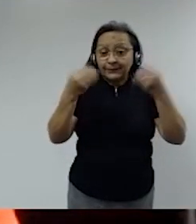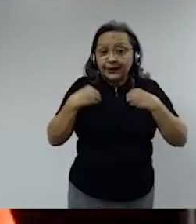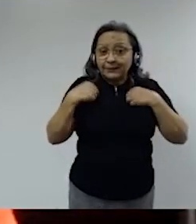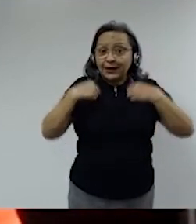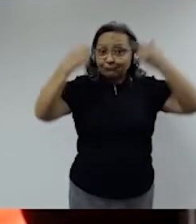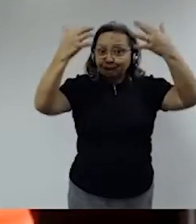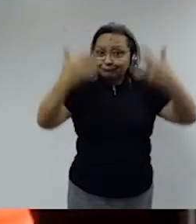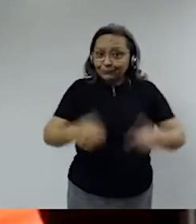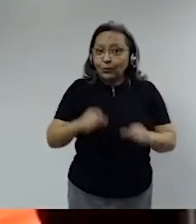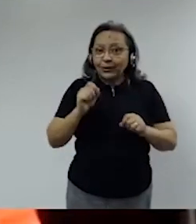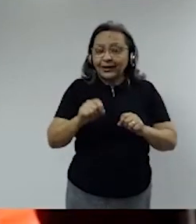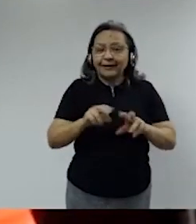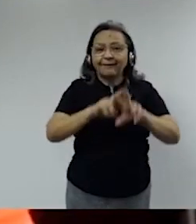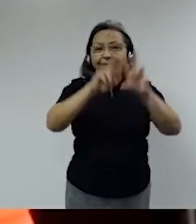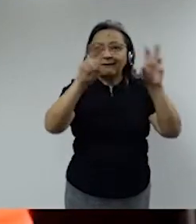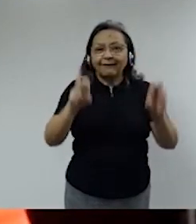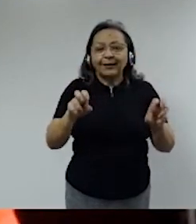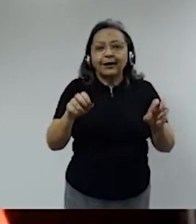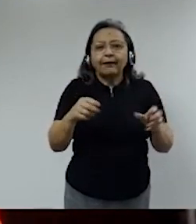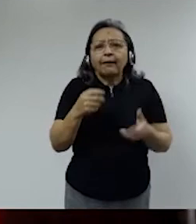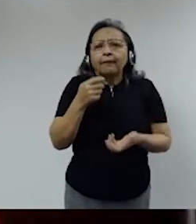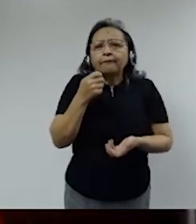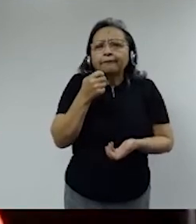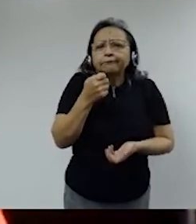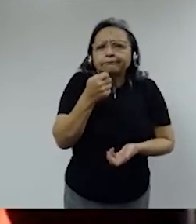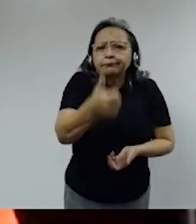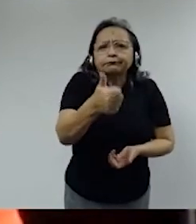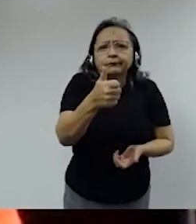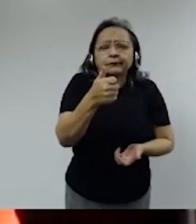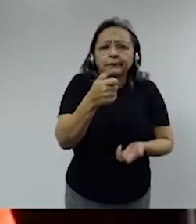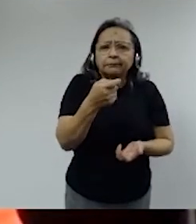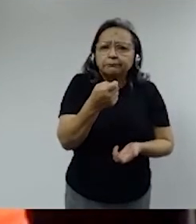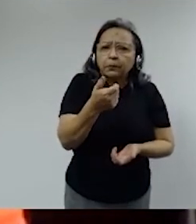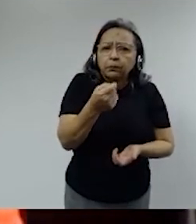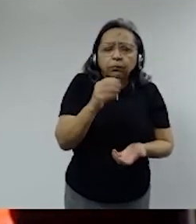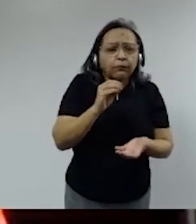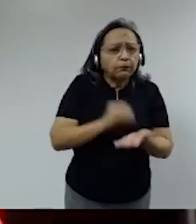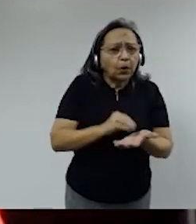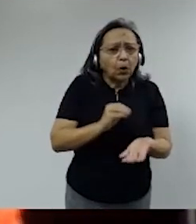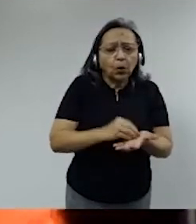trabalhar é sobre a escassez, a alocação de recursos, né,